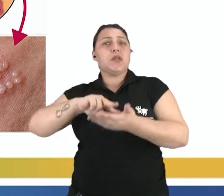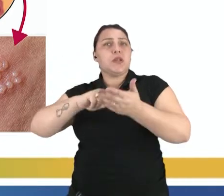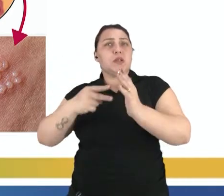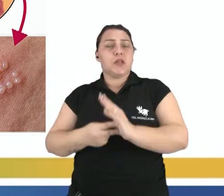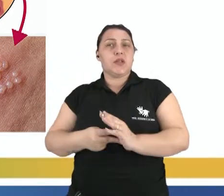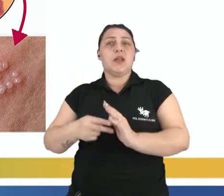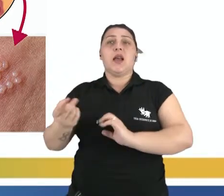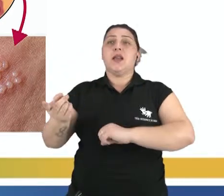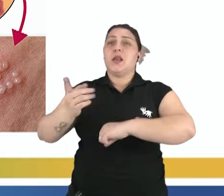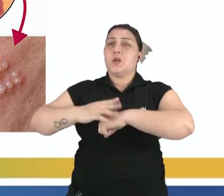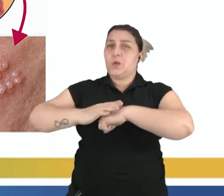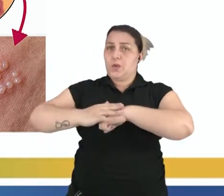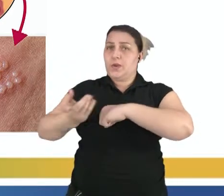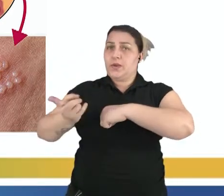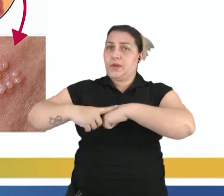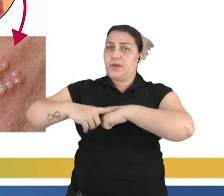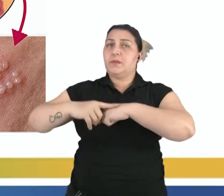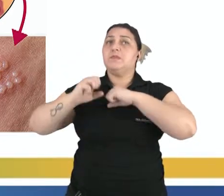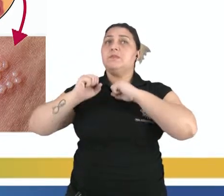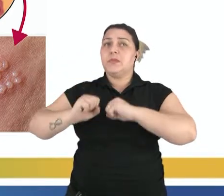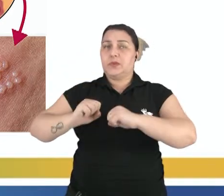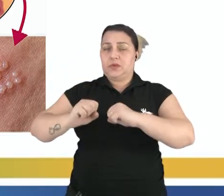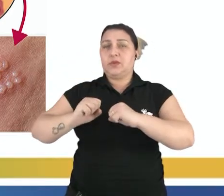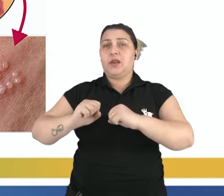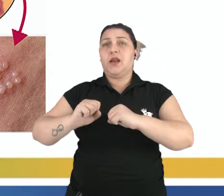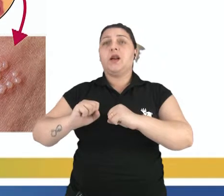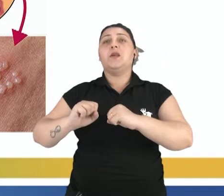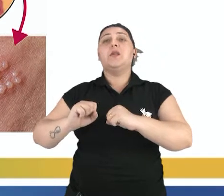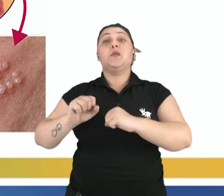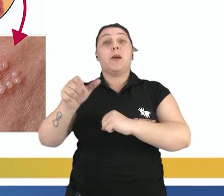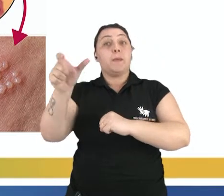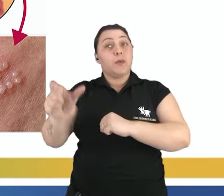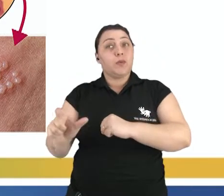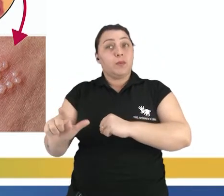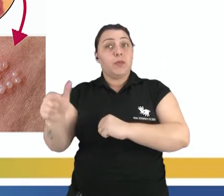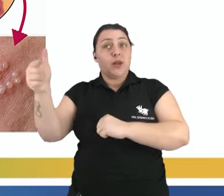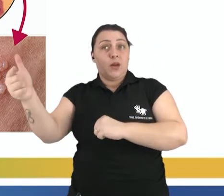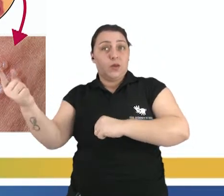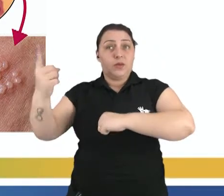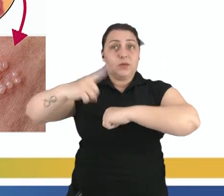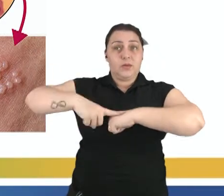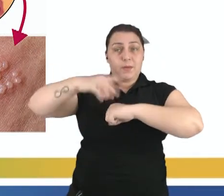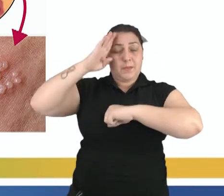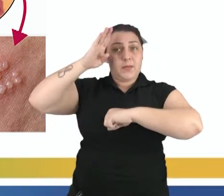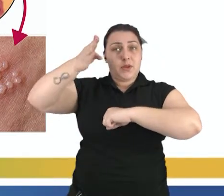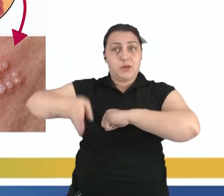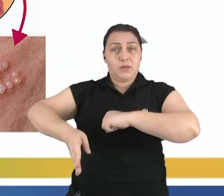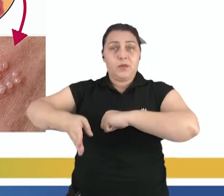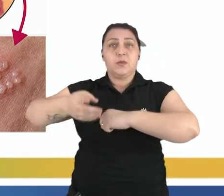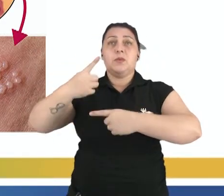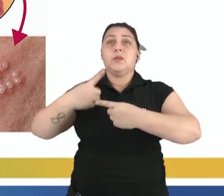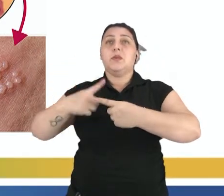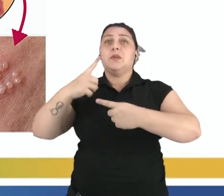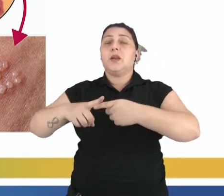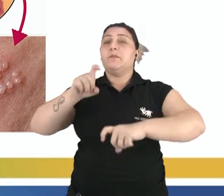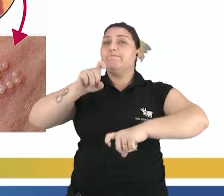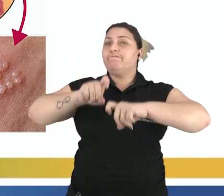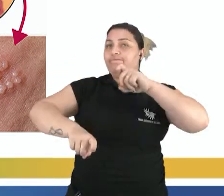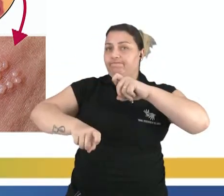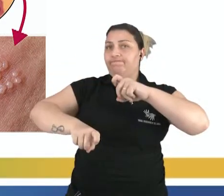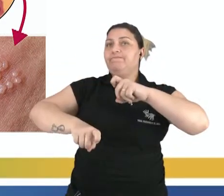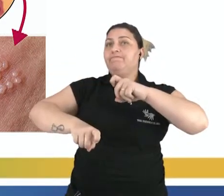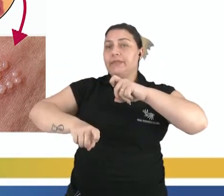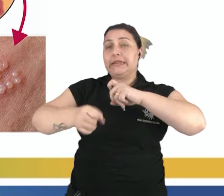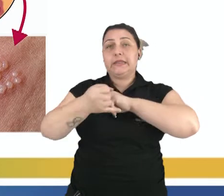doenças sexualmente transmissíveis, elas passam, são passadas de uma pessoa para outra, principalmente por meio da relação